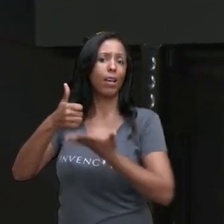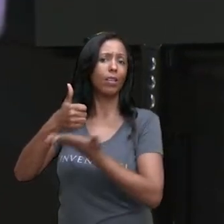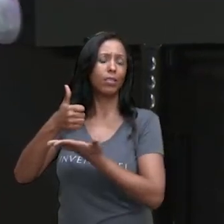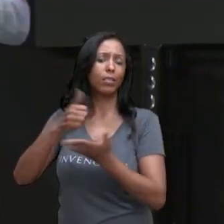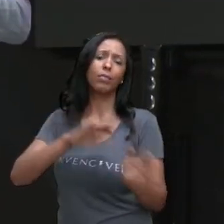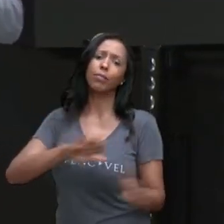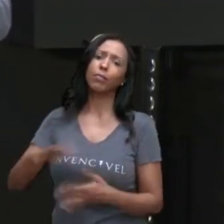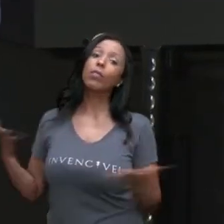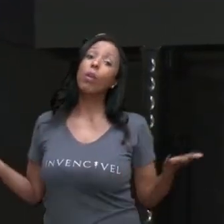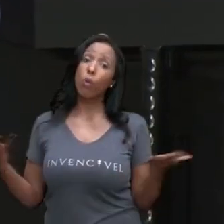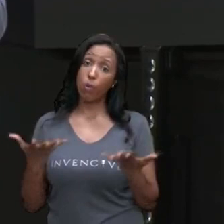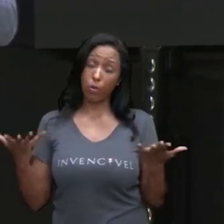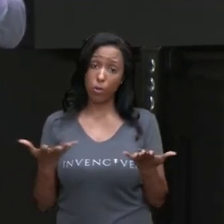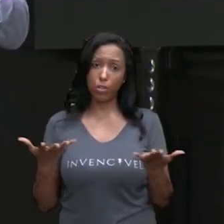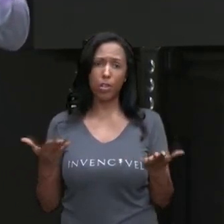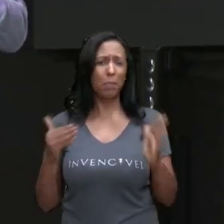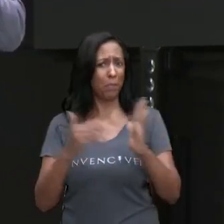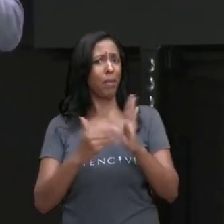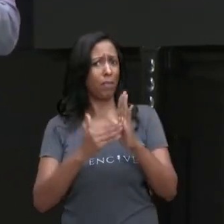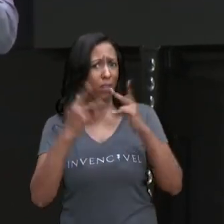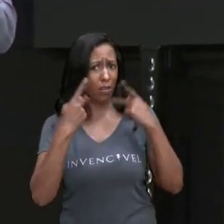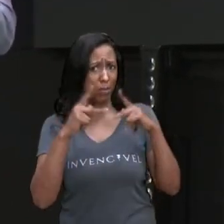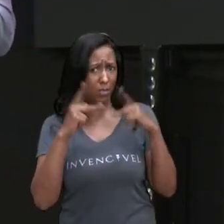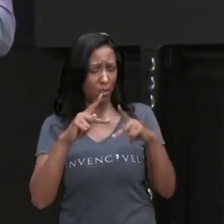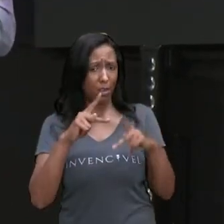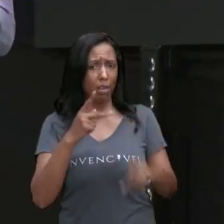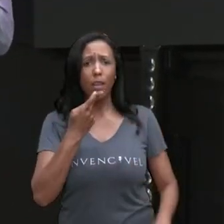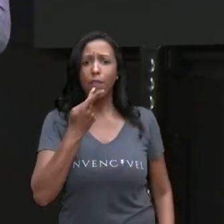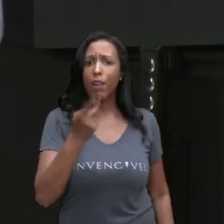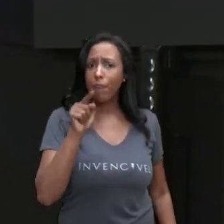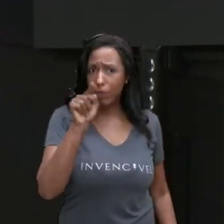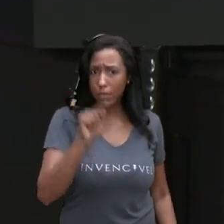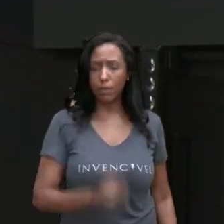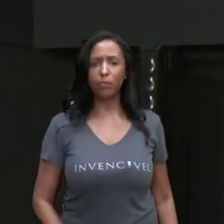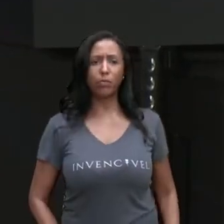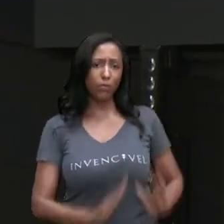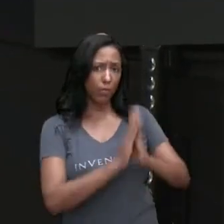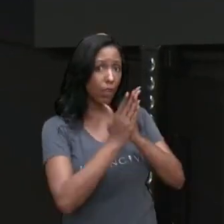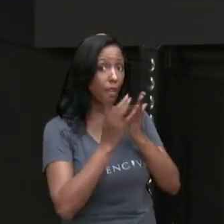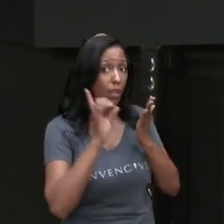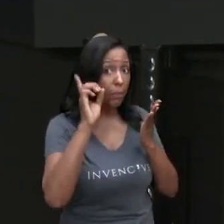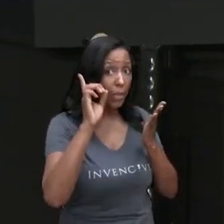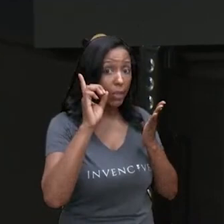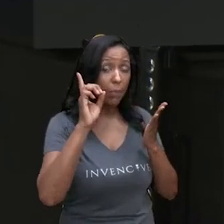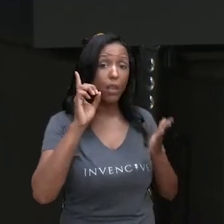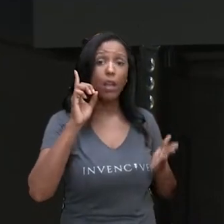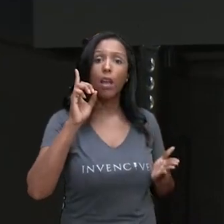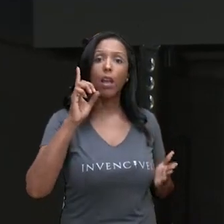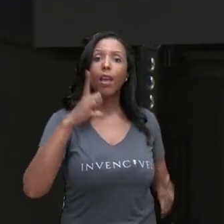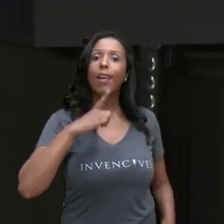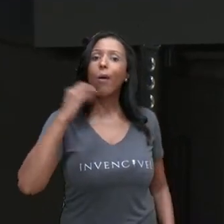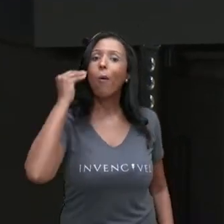que a Bíblia é a única oportunidade no mundo de tantas